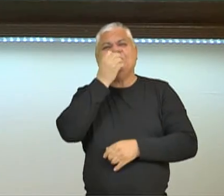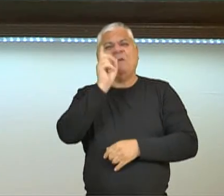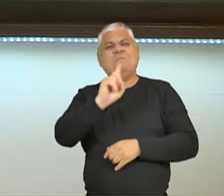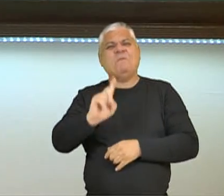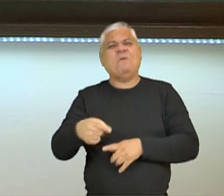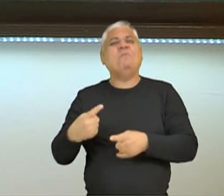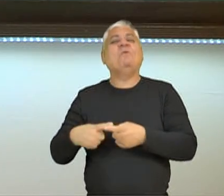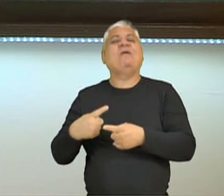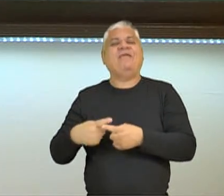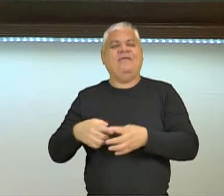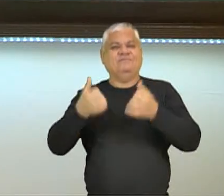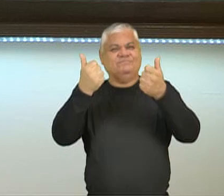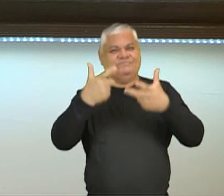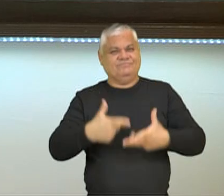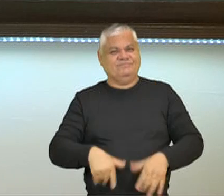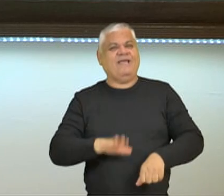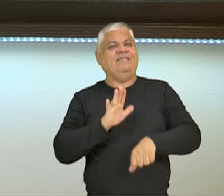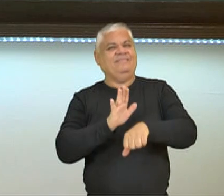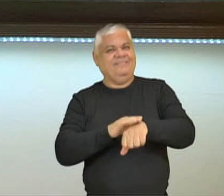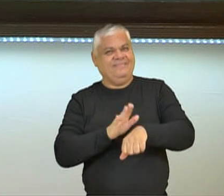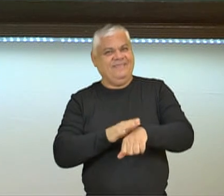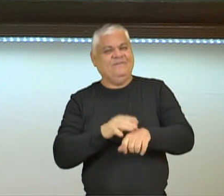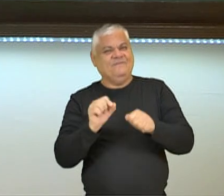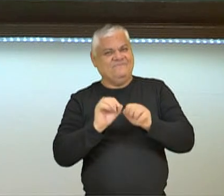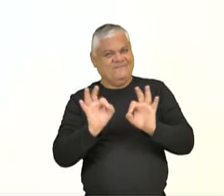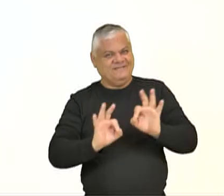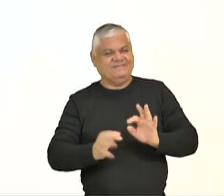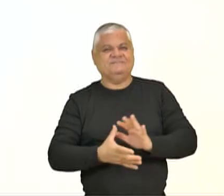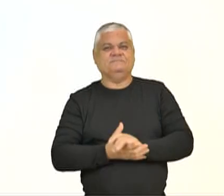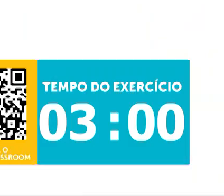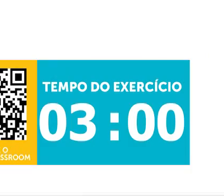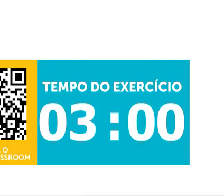e efetiva para os leitores. Mais um tempo para essa atividade.